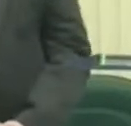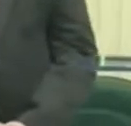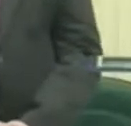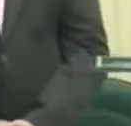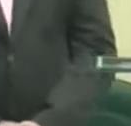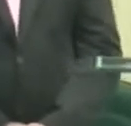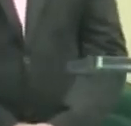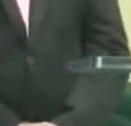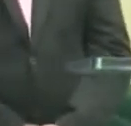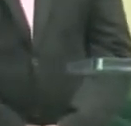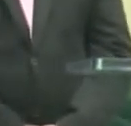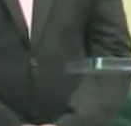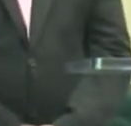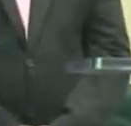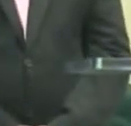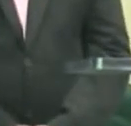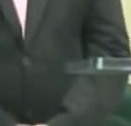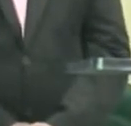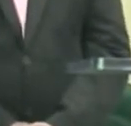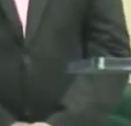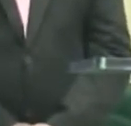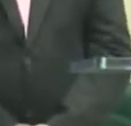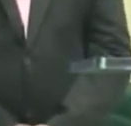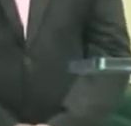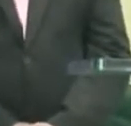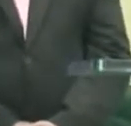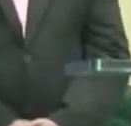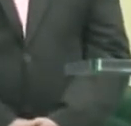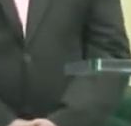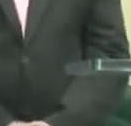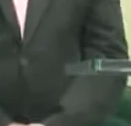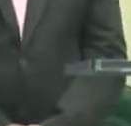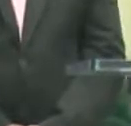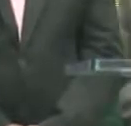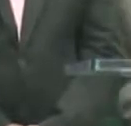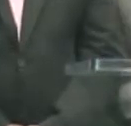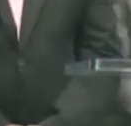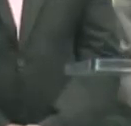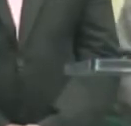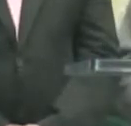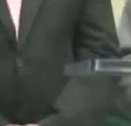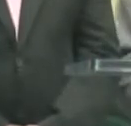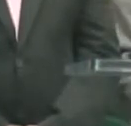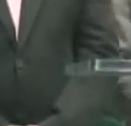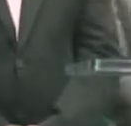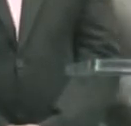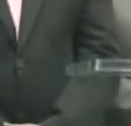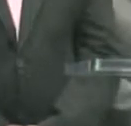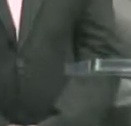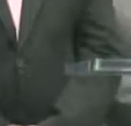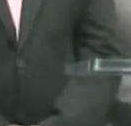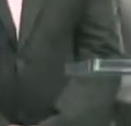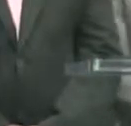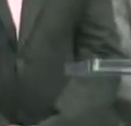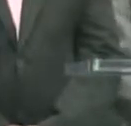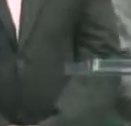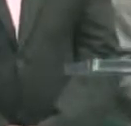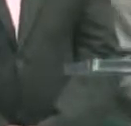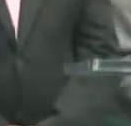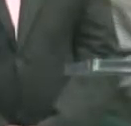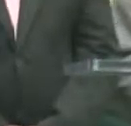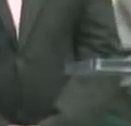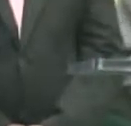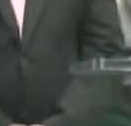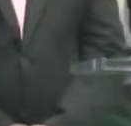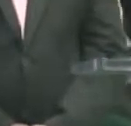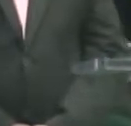e muitas palestras eu fiz nas escolas em vários locais sobre drogas sempre trabalhamos com o desafio jovem